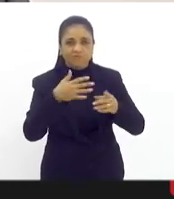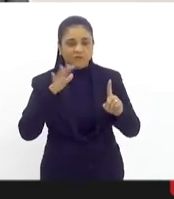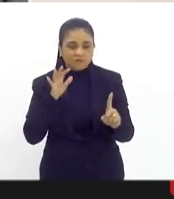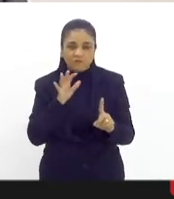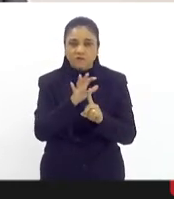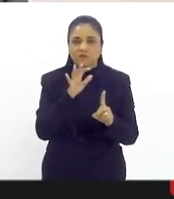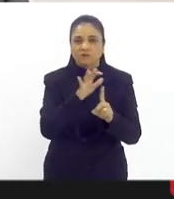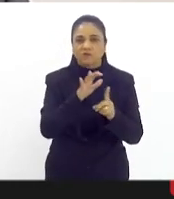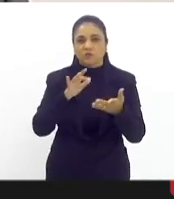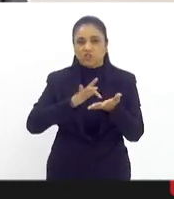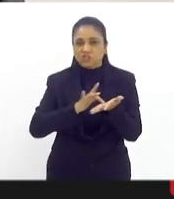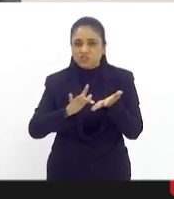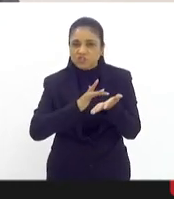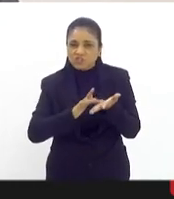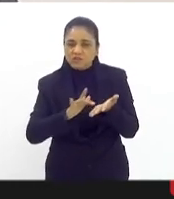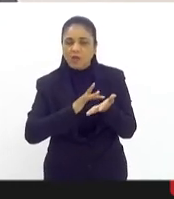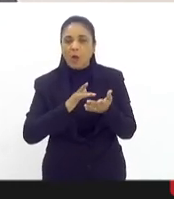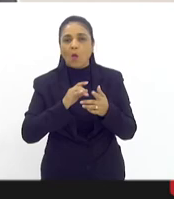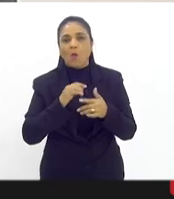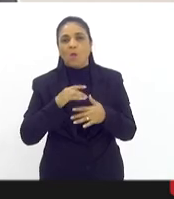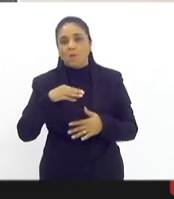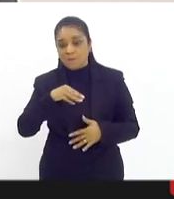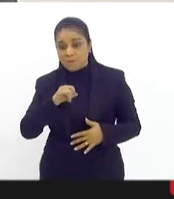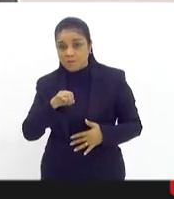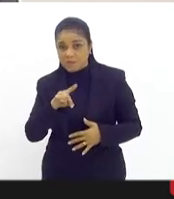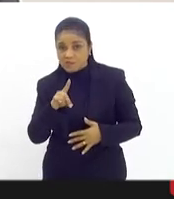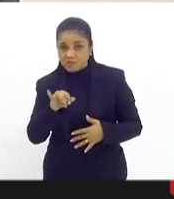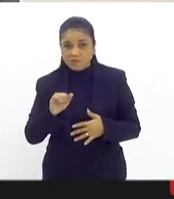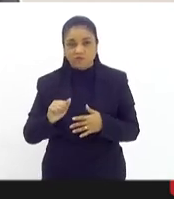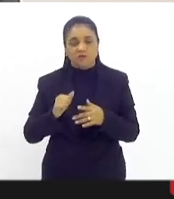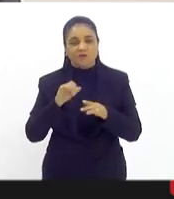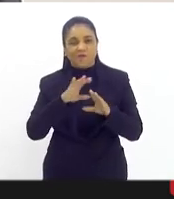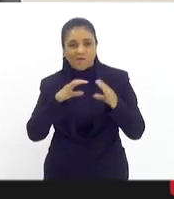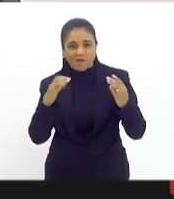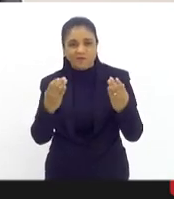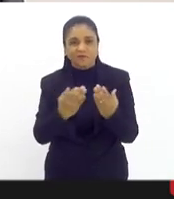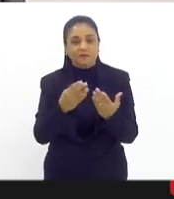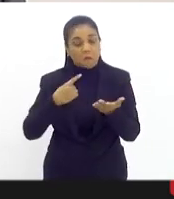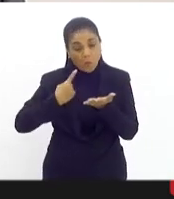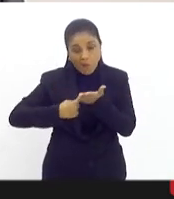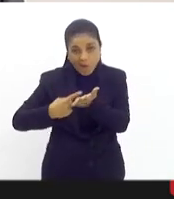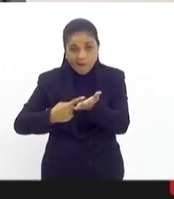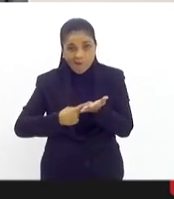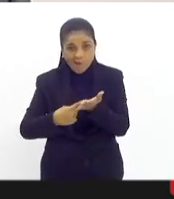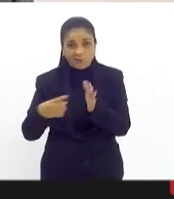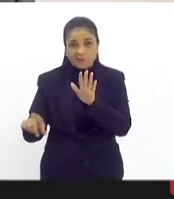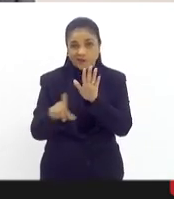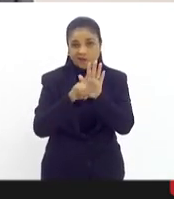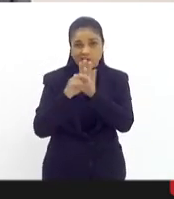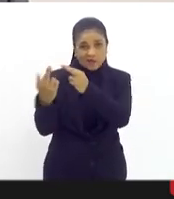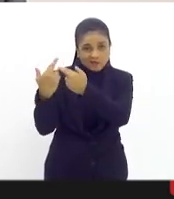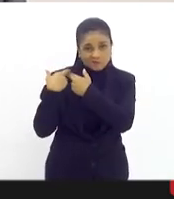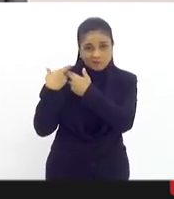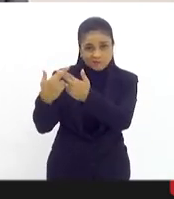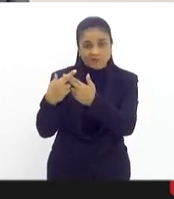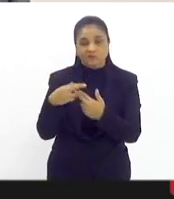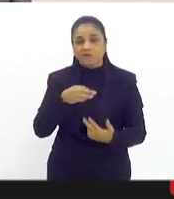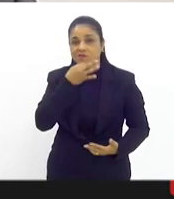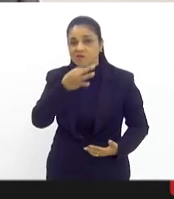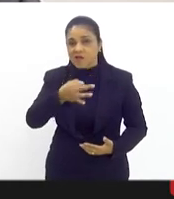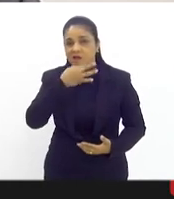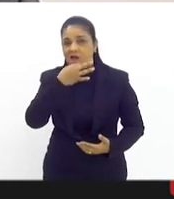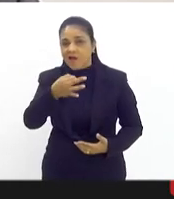nós temos mídia comunitária e nós temos acordos, inclusive responsabilidade pela lei das empresas de radiodifusão